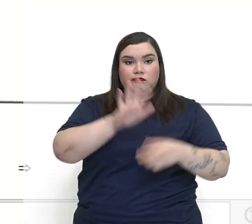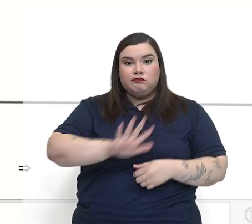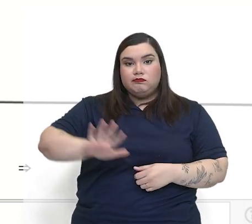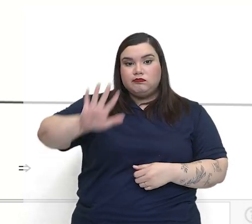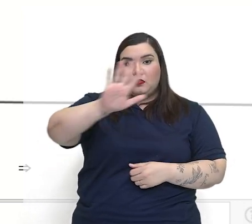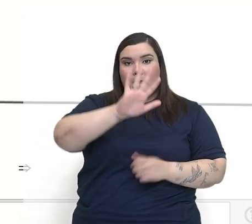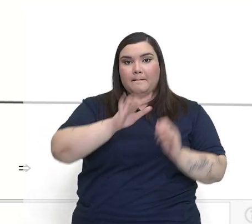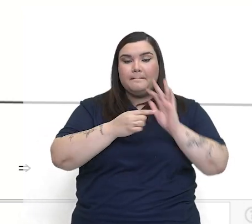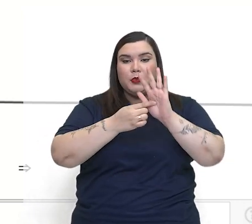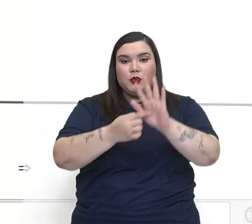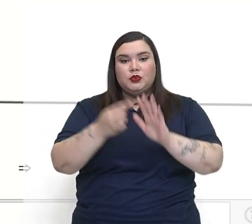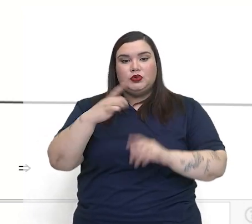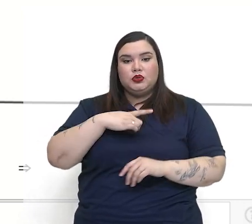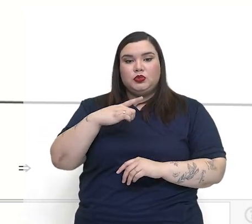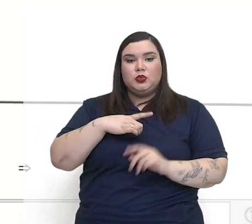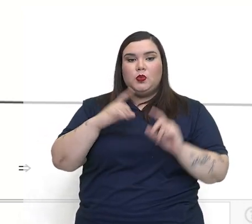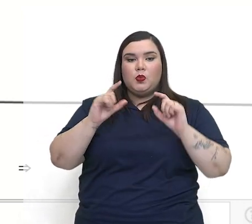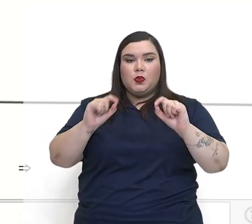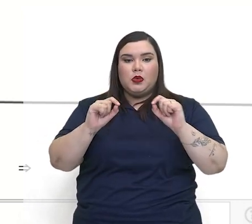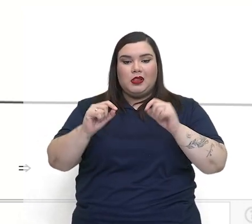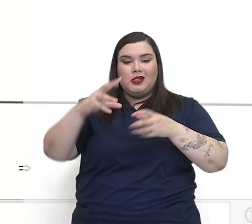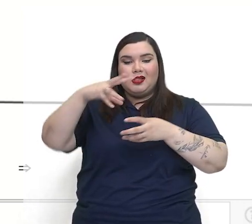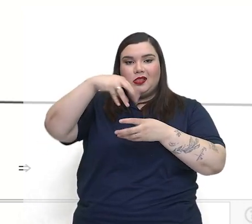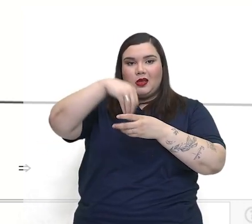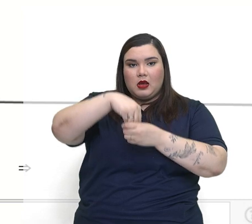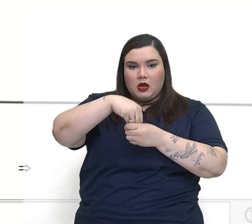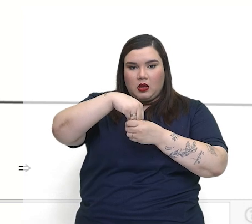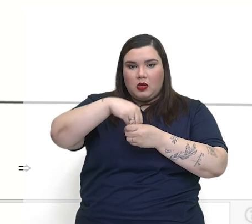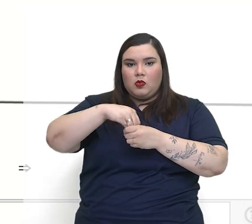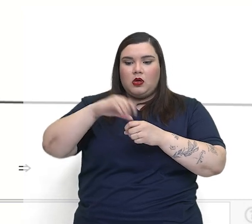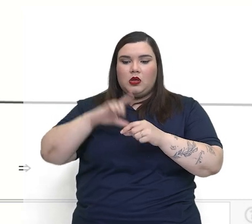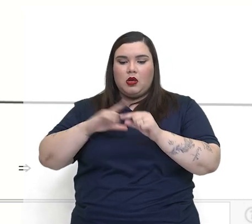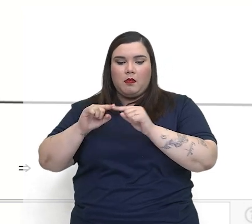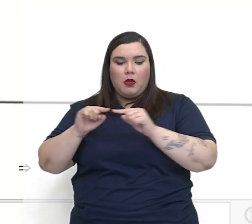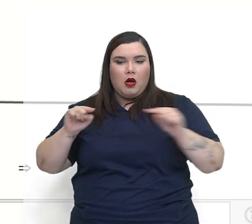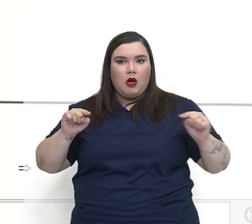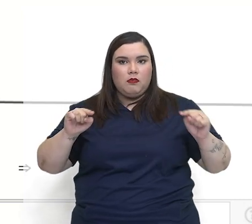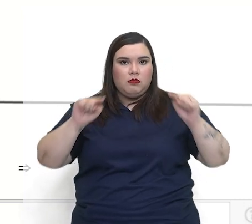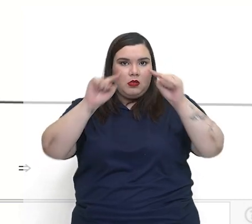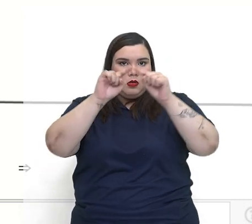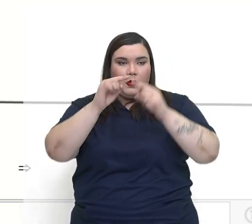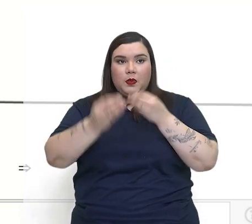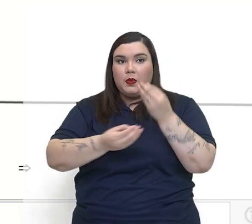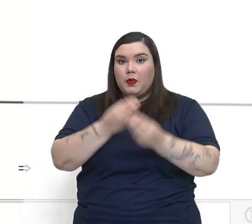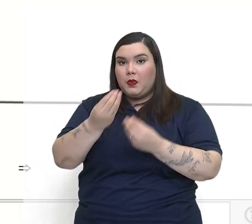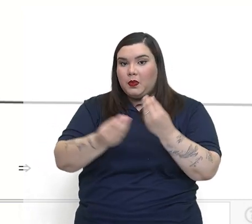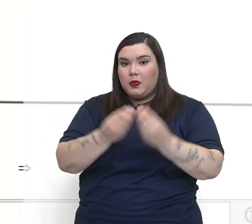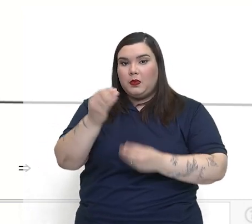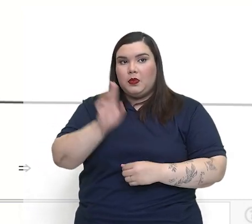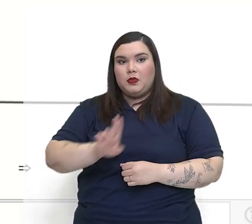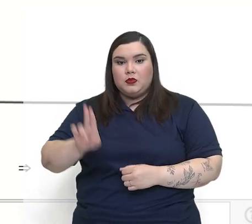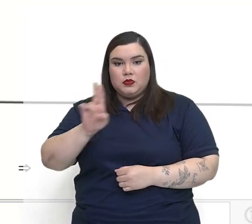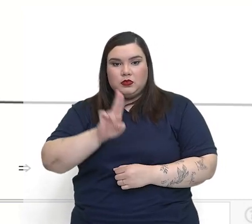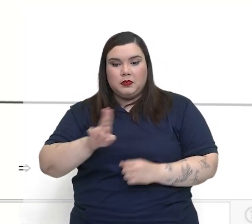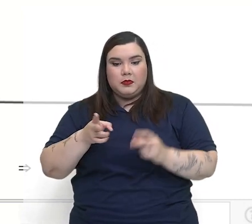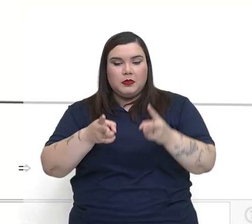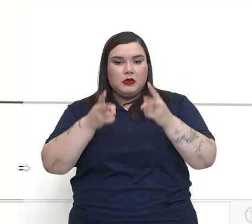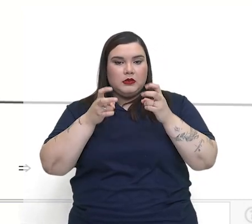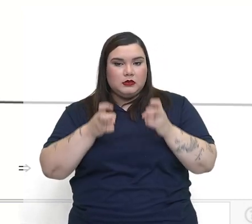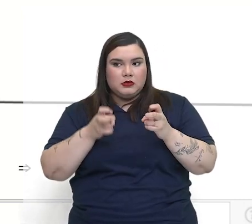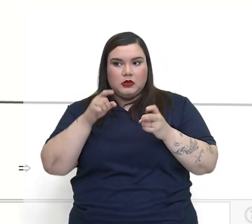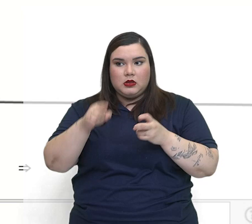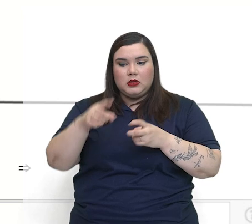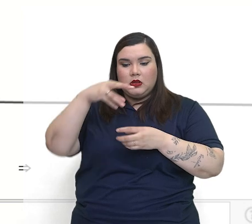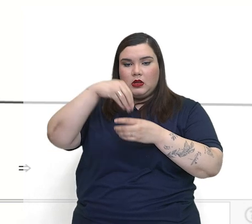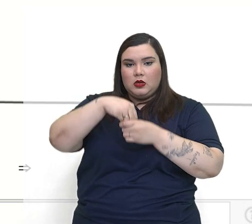interna formada por 2 lados consecutivos, certo? Então vamos observar aqui como é que funciona a observação. Quem é